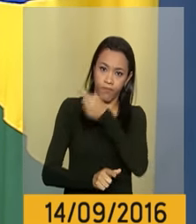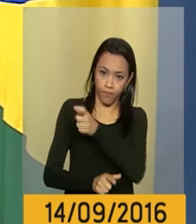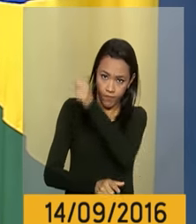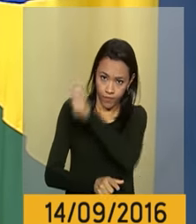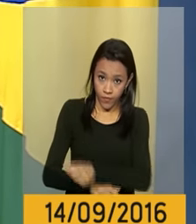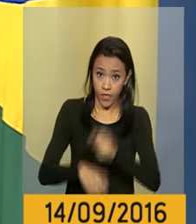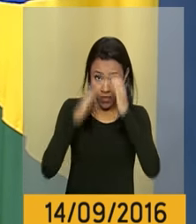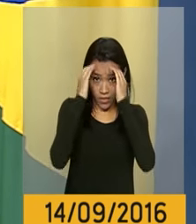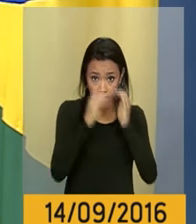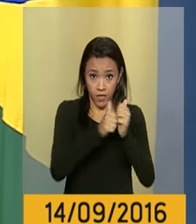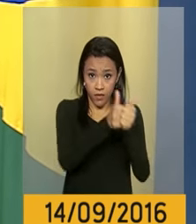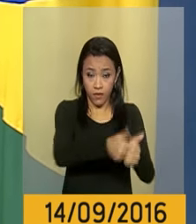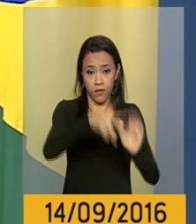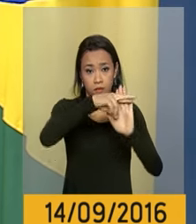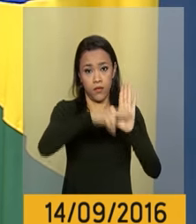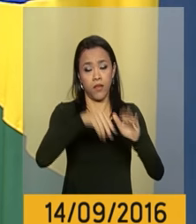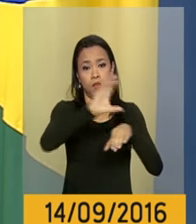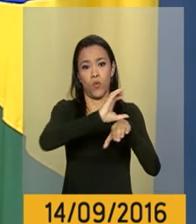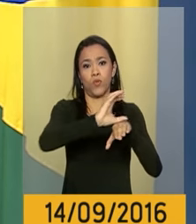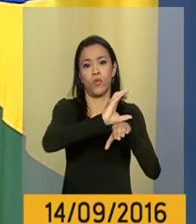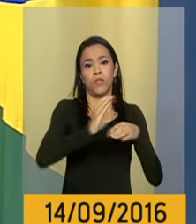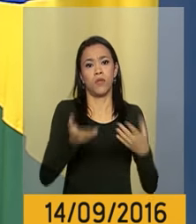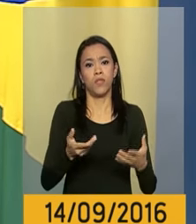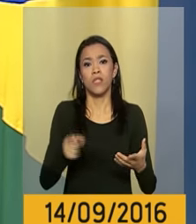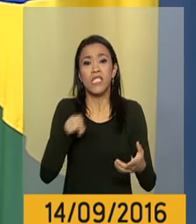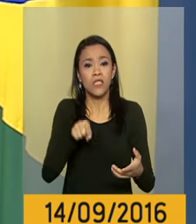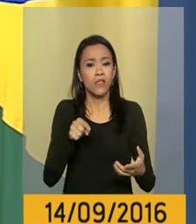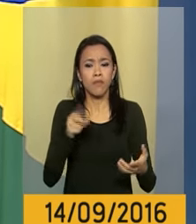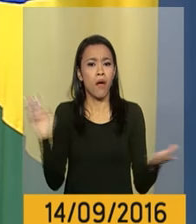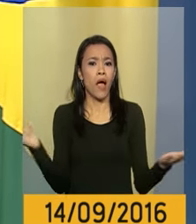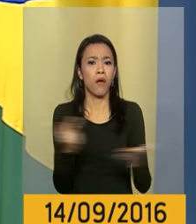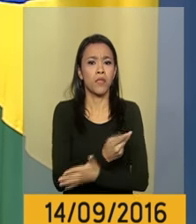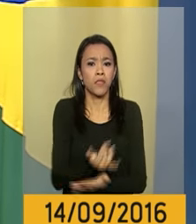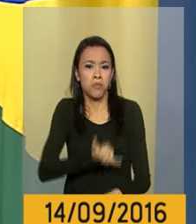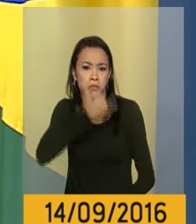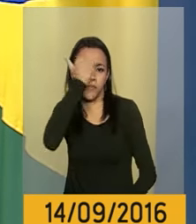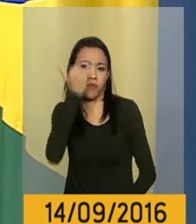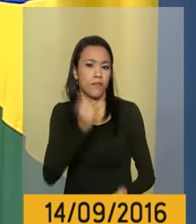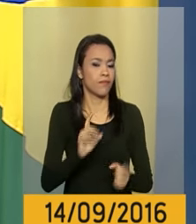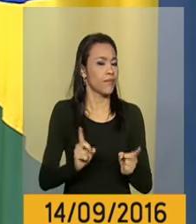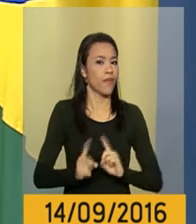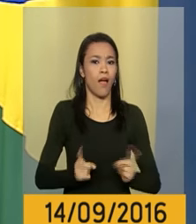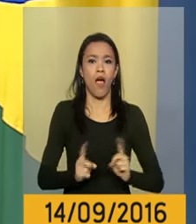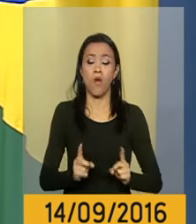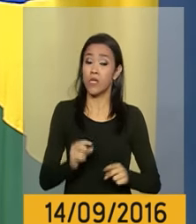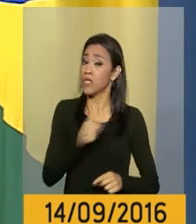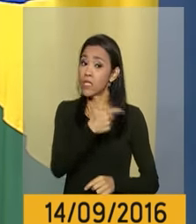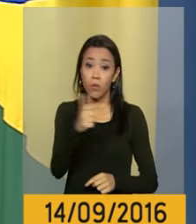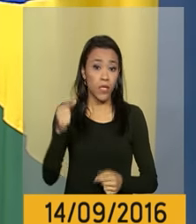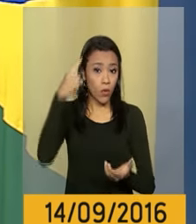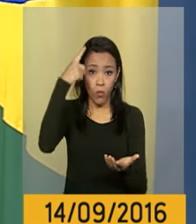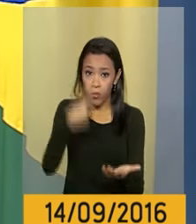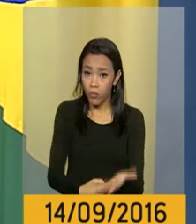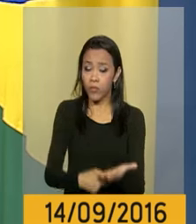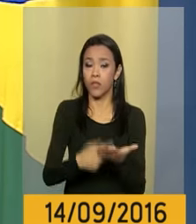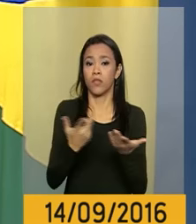constitucional. Isso não é por acaso. Sem uma política fiscal responsável,